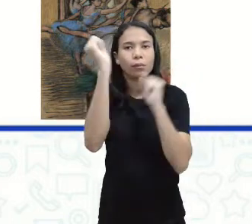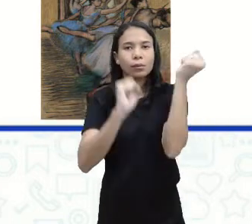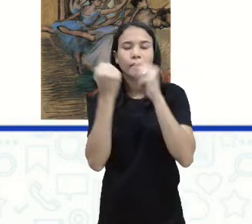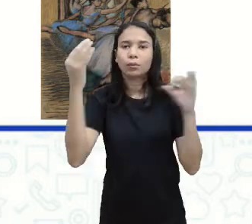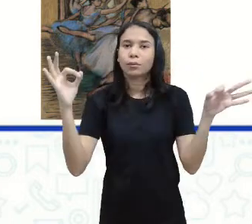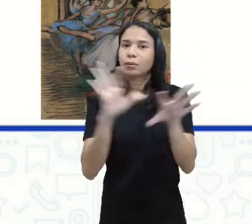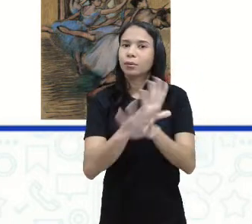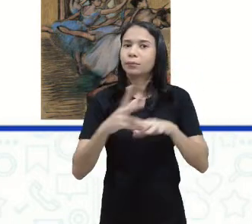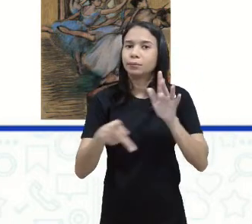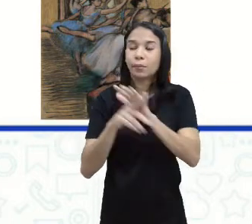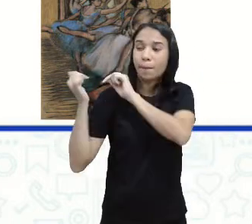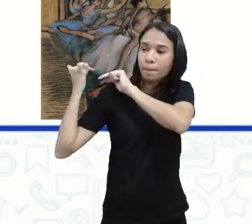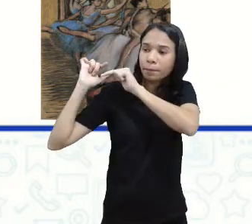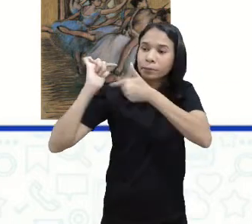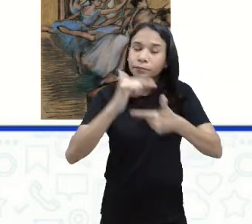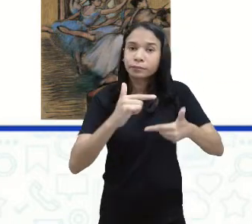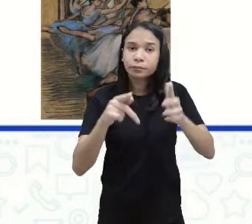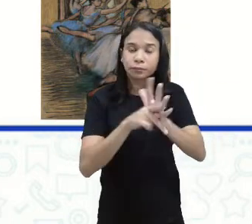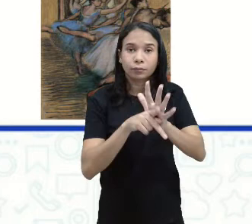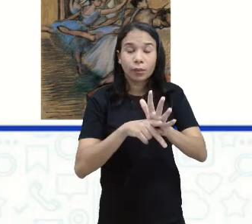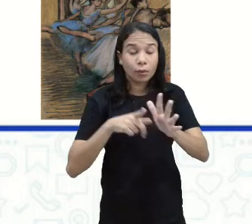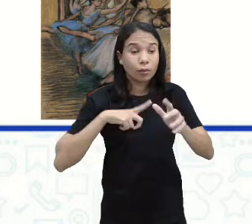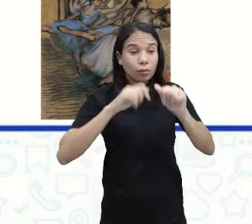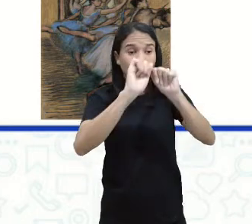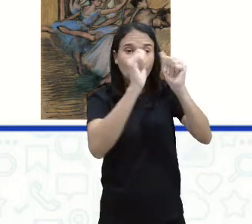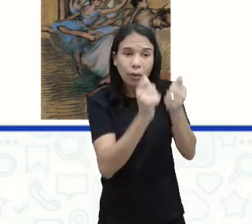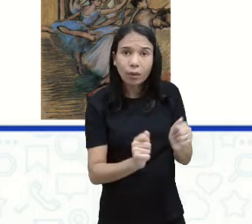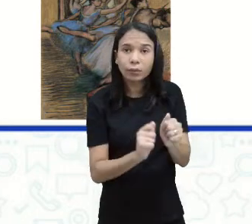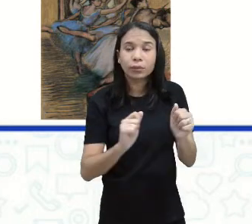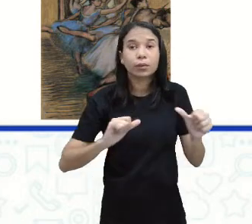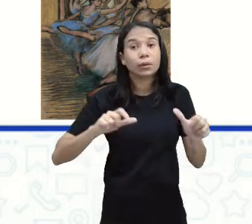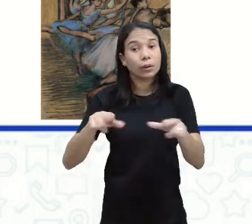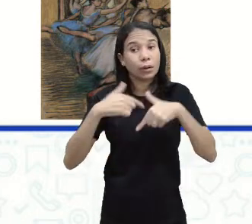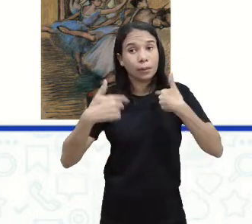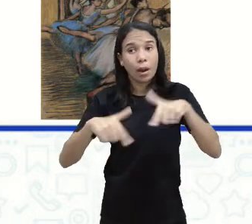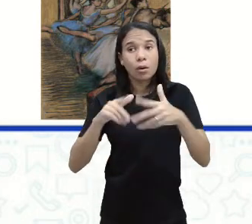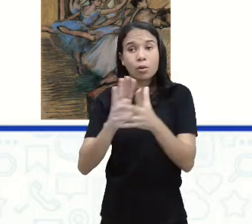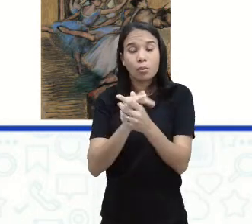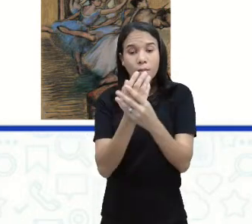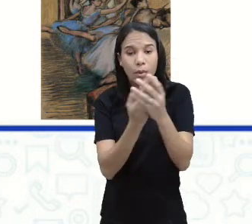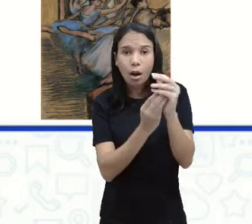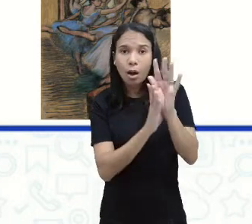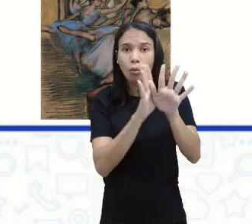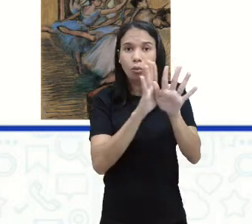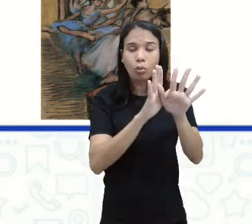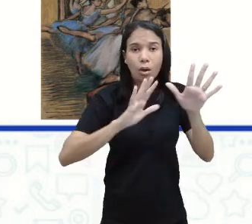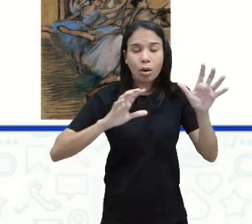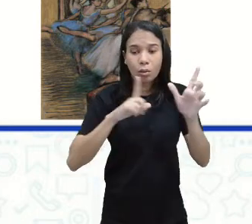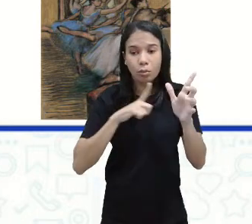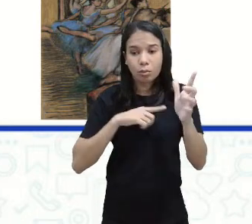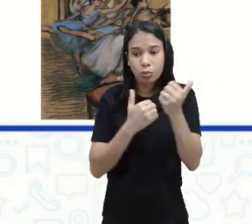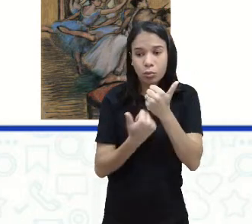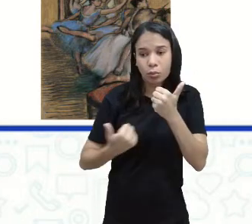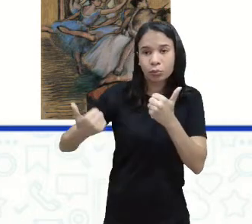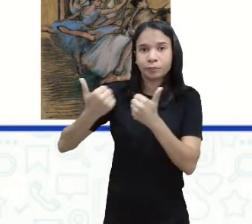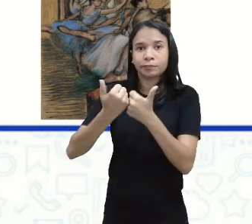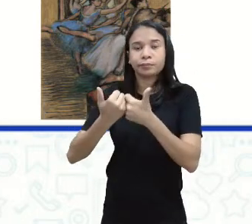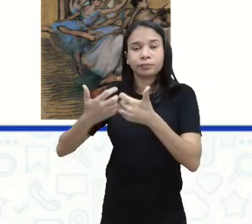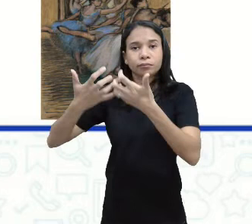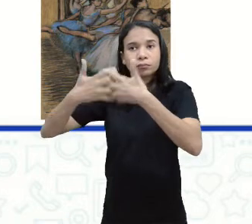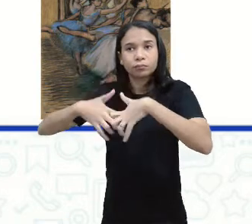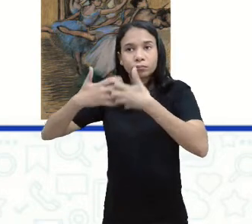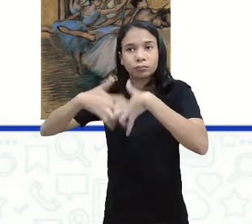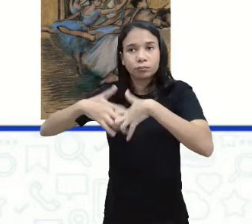as próprias tradições do sólido artesanato. O trabalho manual cedia o lugar à produção mecânica, a